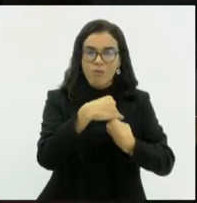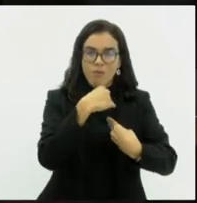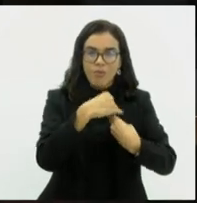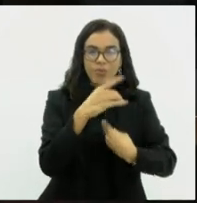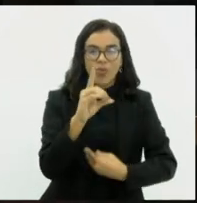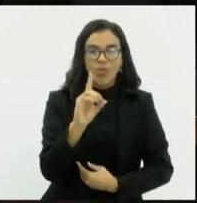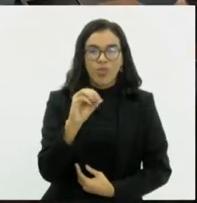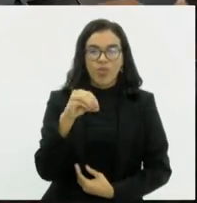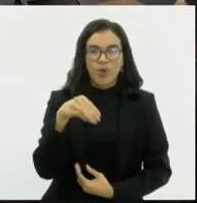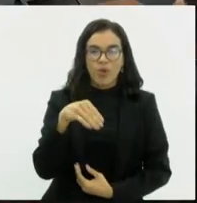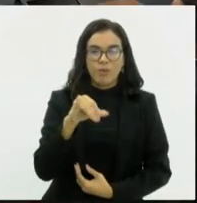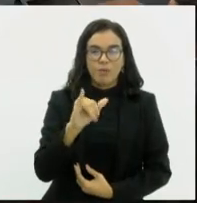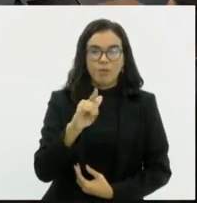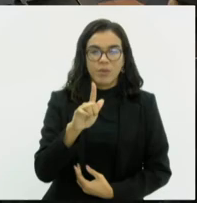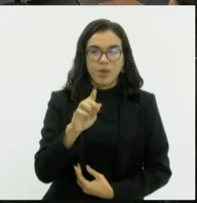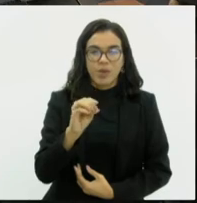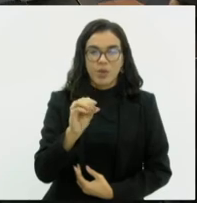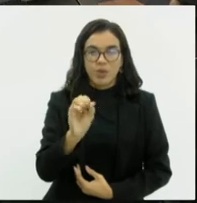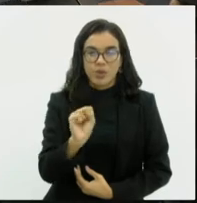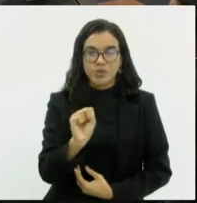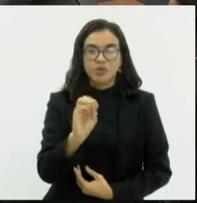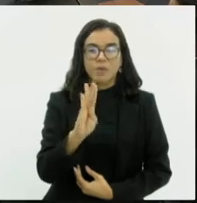Brazão.